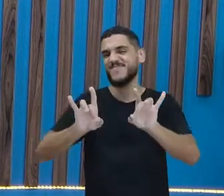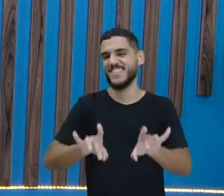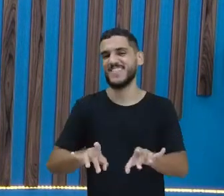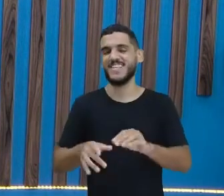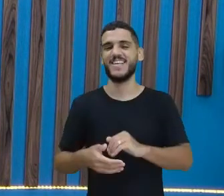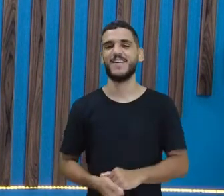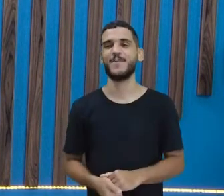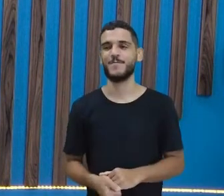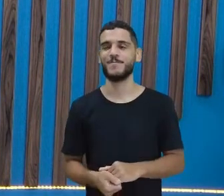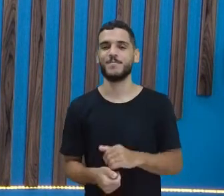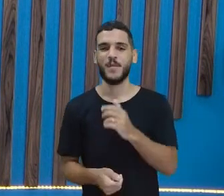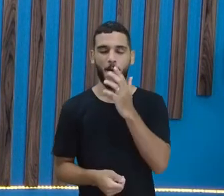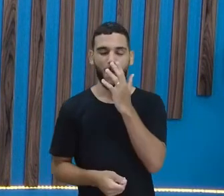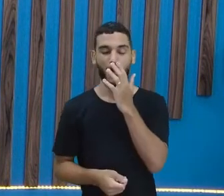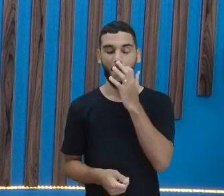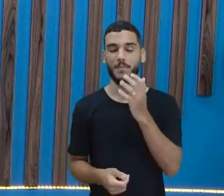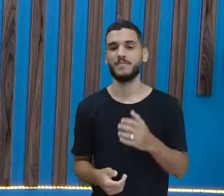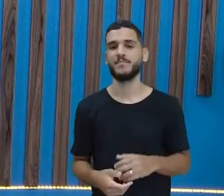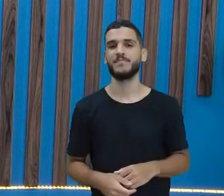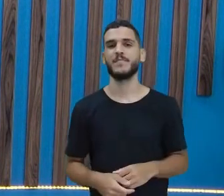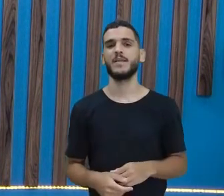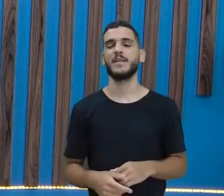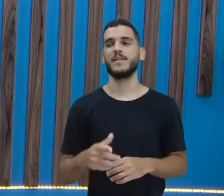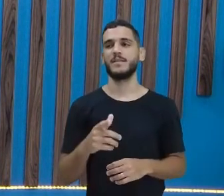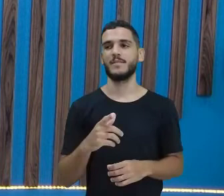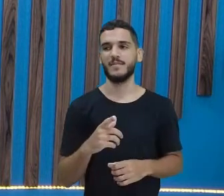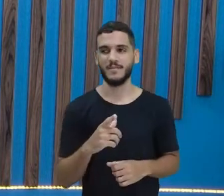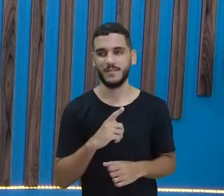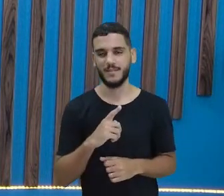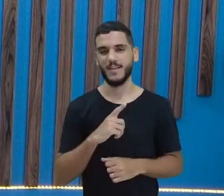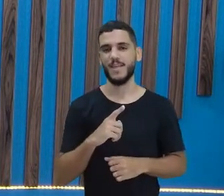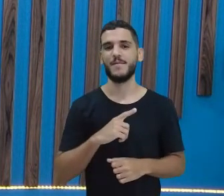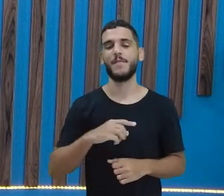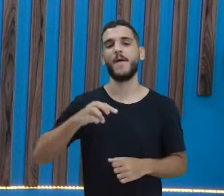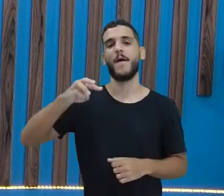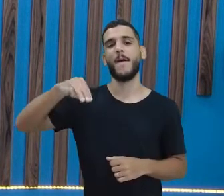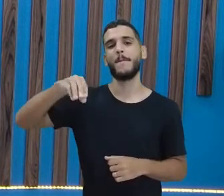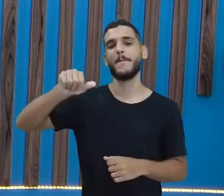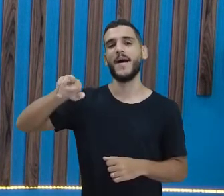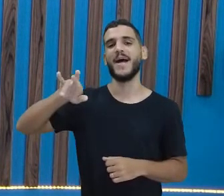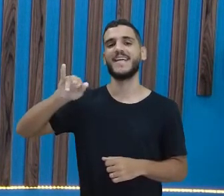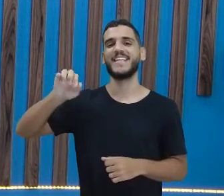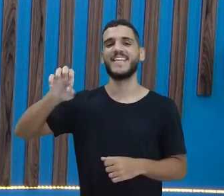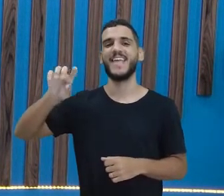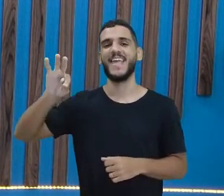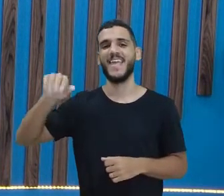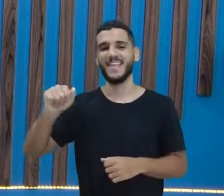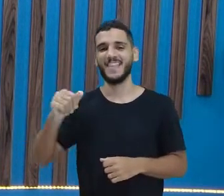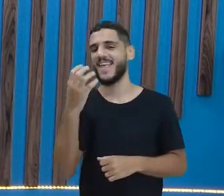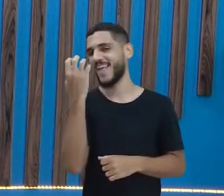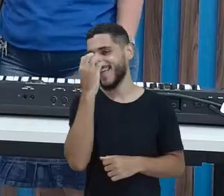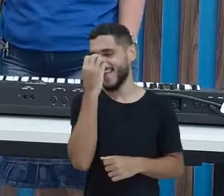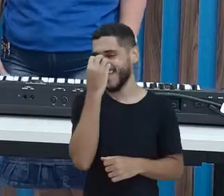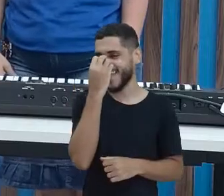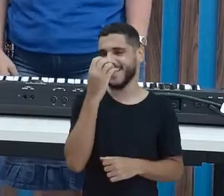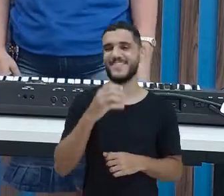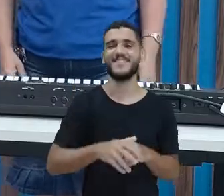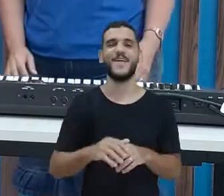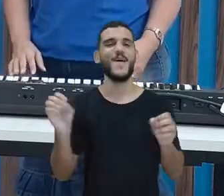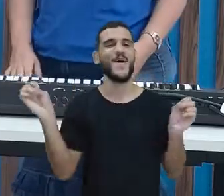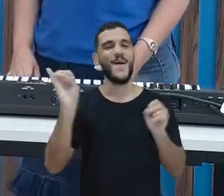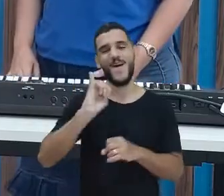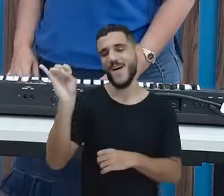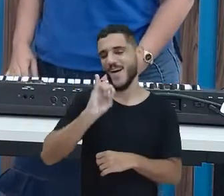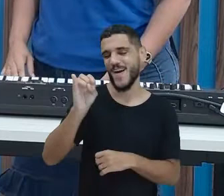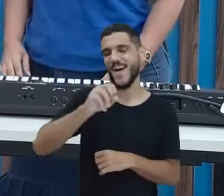nossa aula. Pois é, nós estamos com a Marieta Sinima ali no chat hoje.